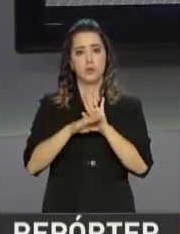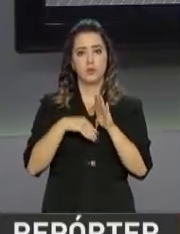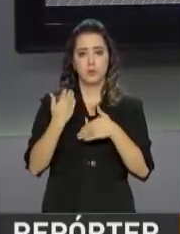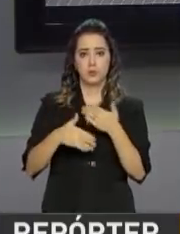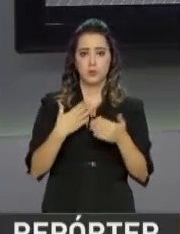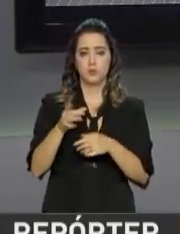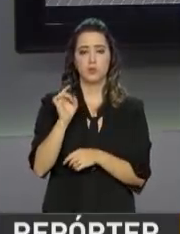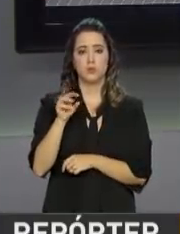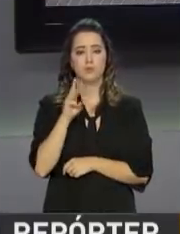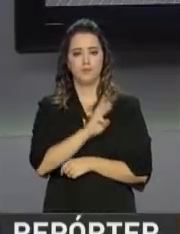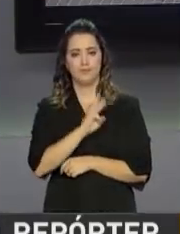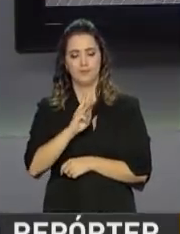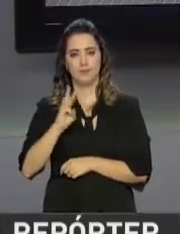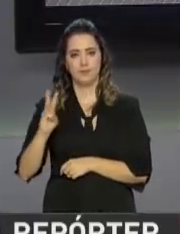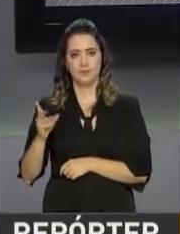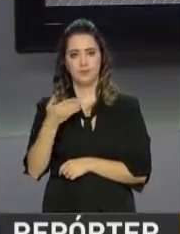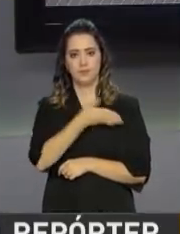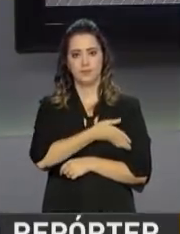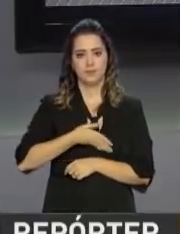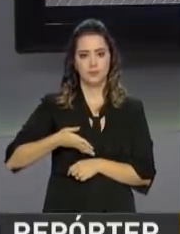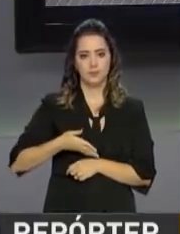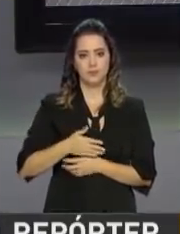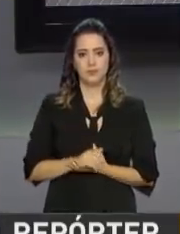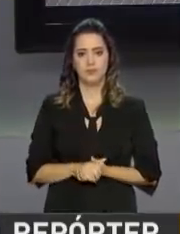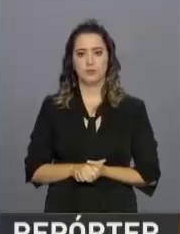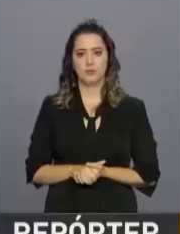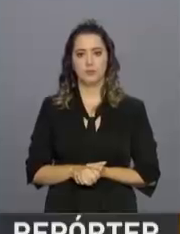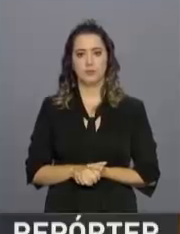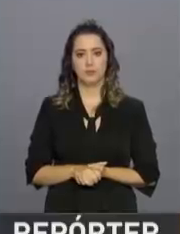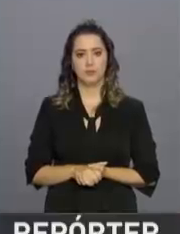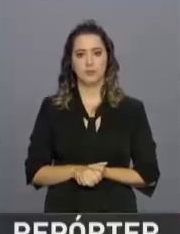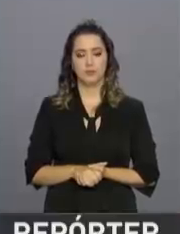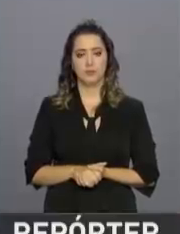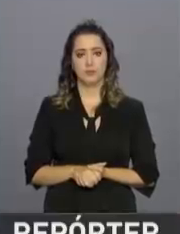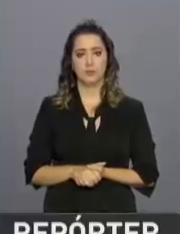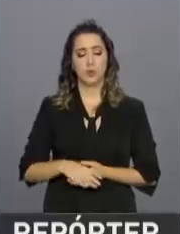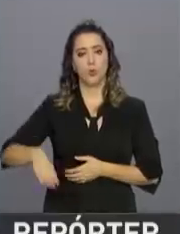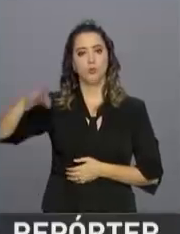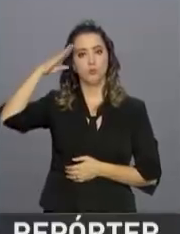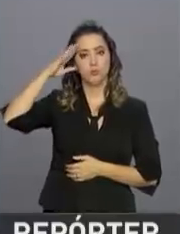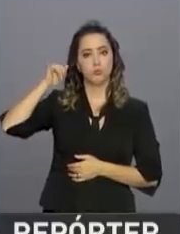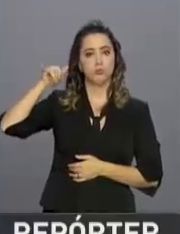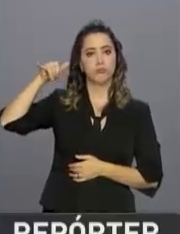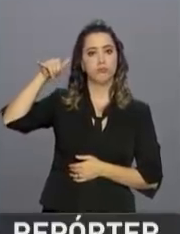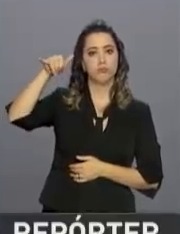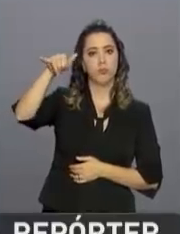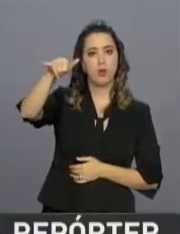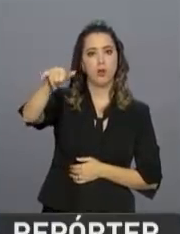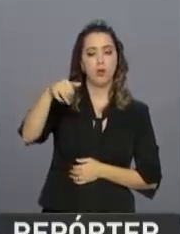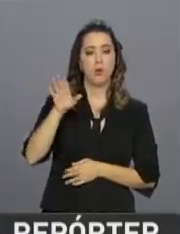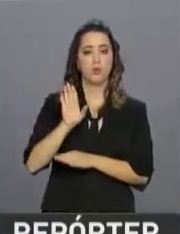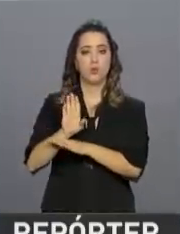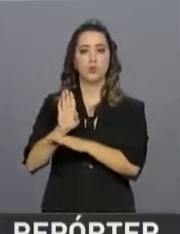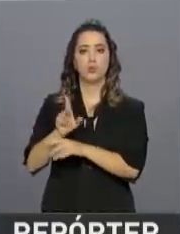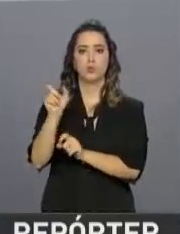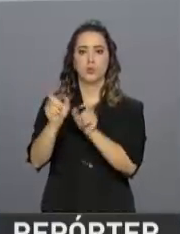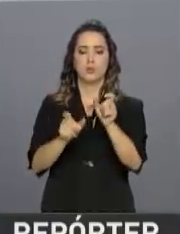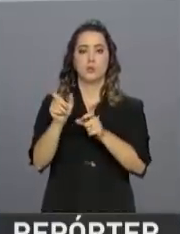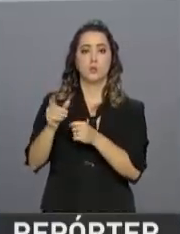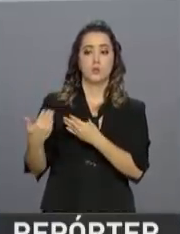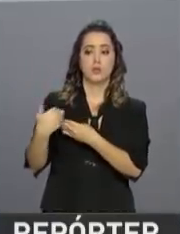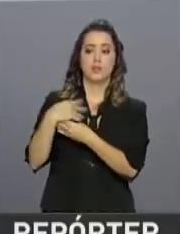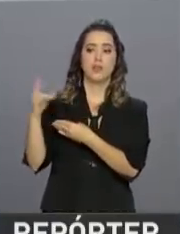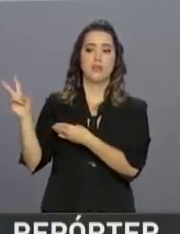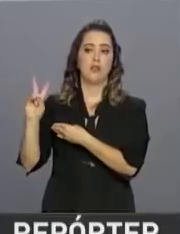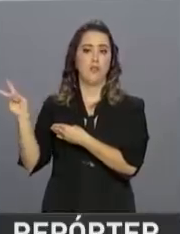Progredir, basta acessar a página do plano na internet. A Força Aérea reforçou o atendimento aos imigrantes venezuelanos